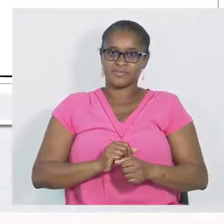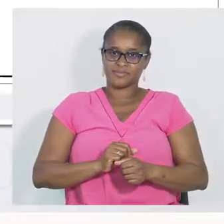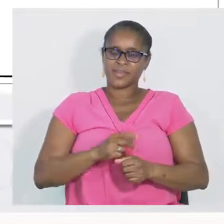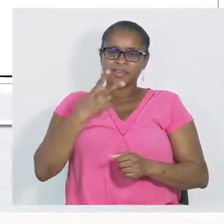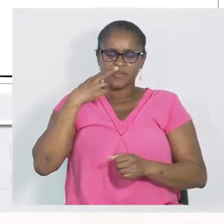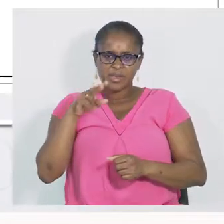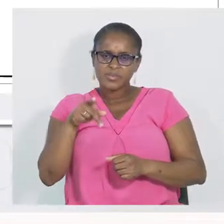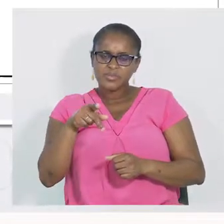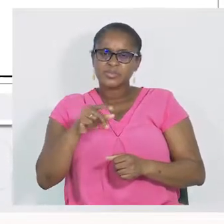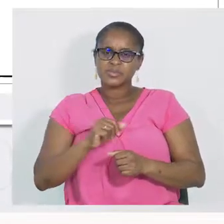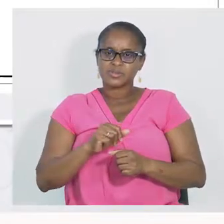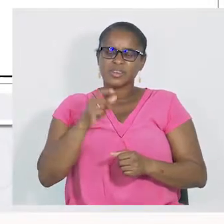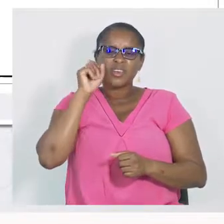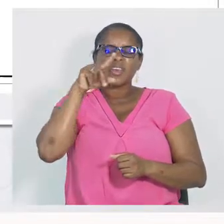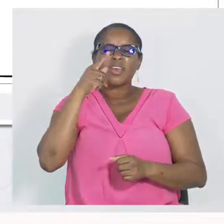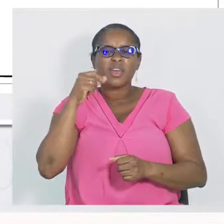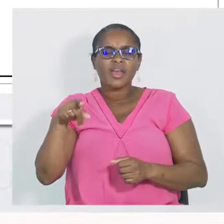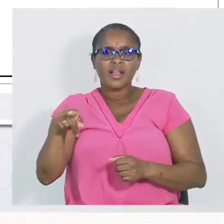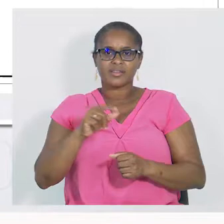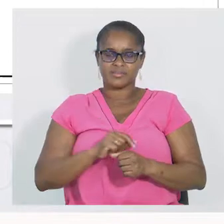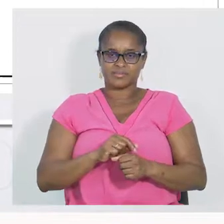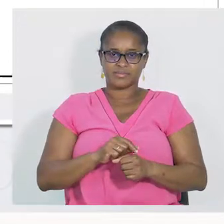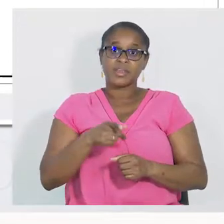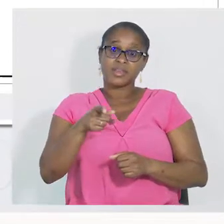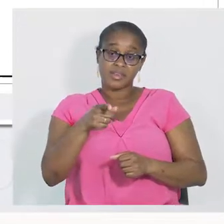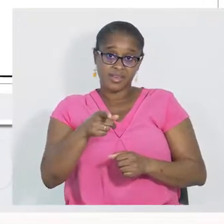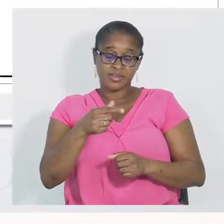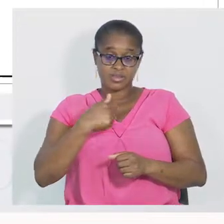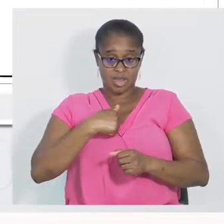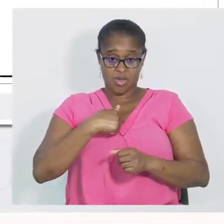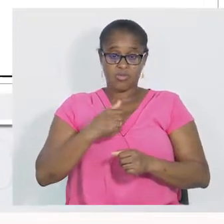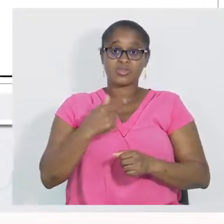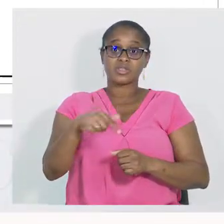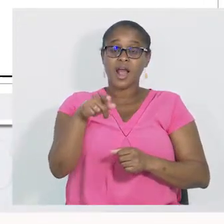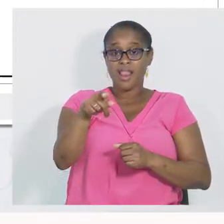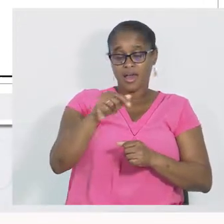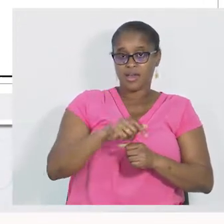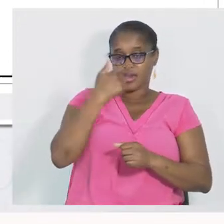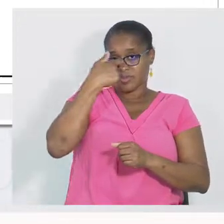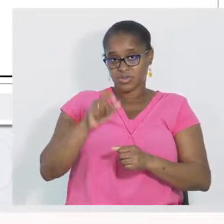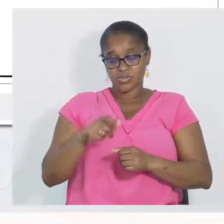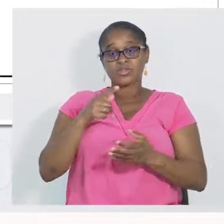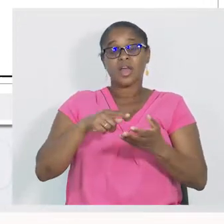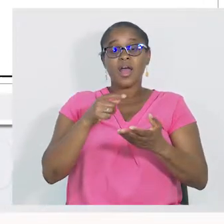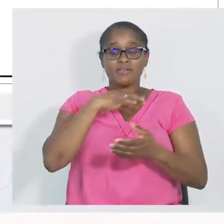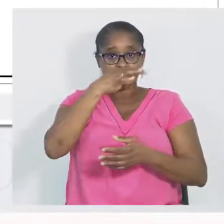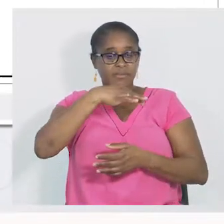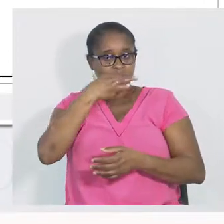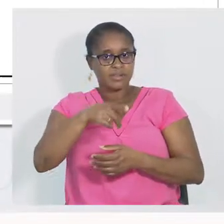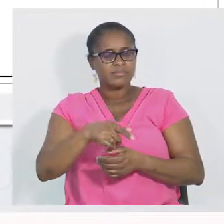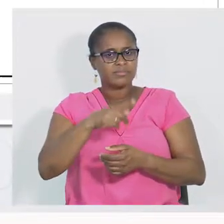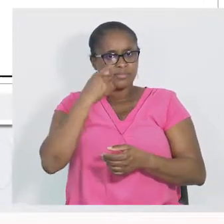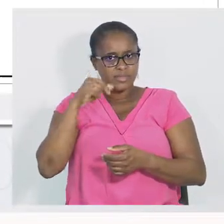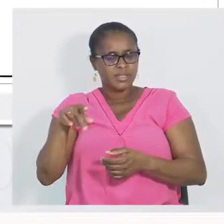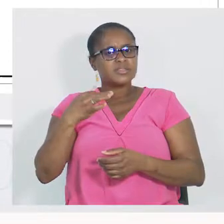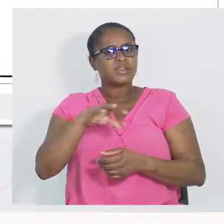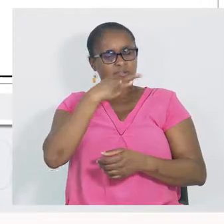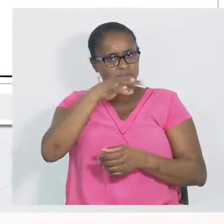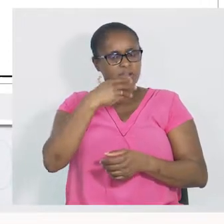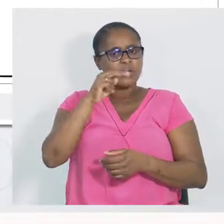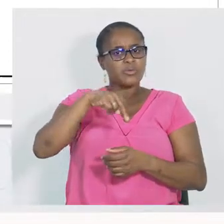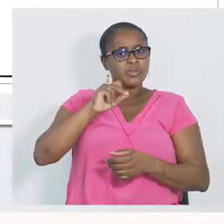então este texto, vamos lá ver, é um texto narrativo. E os